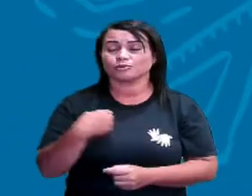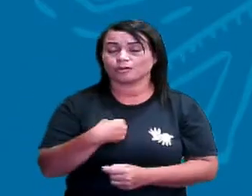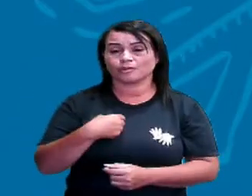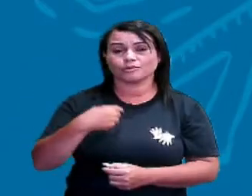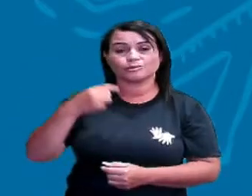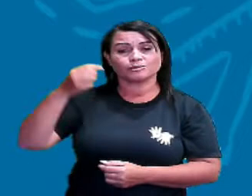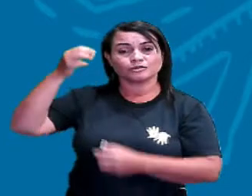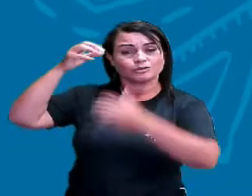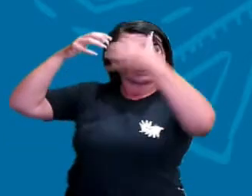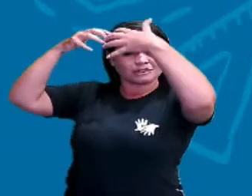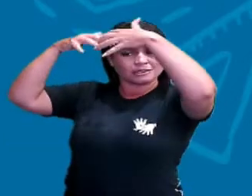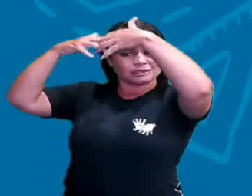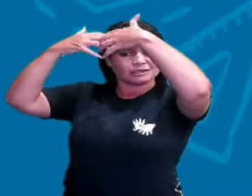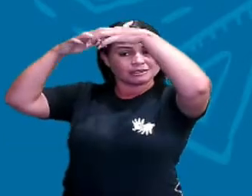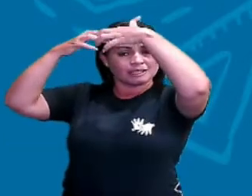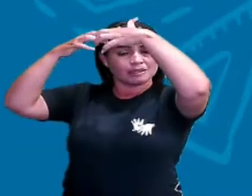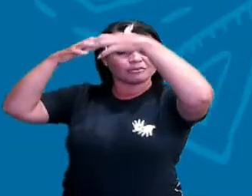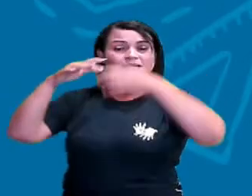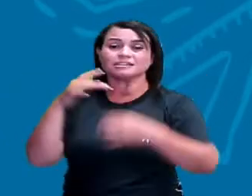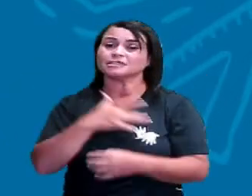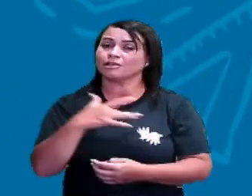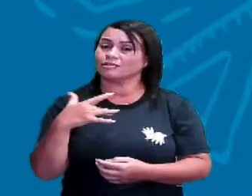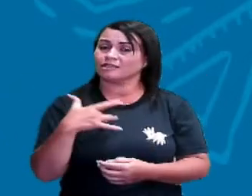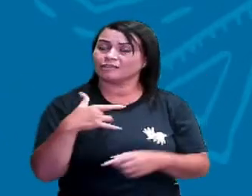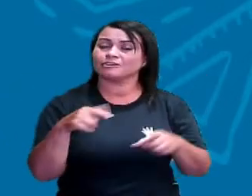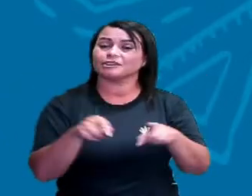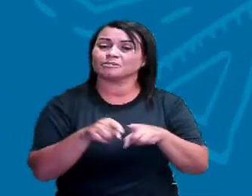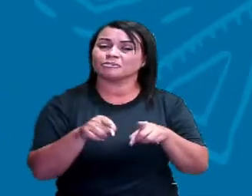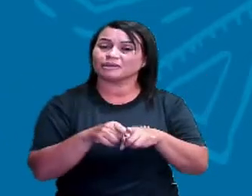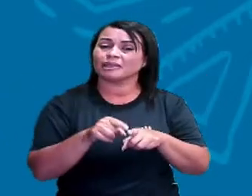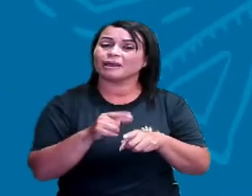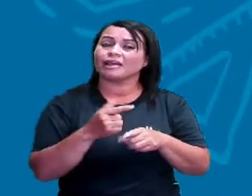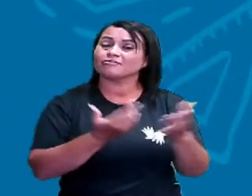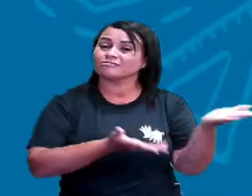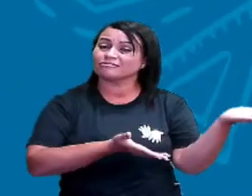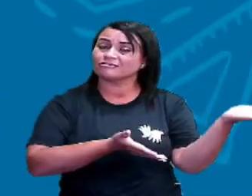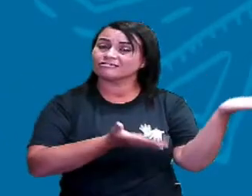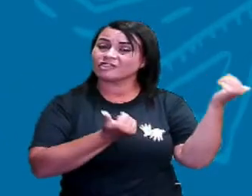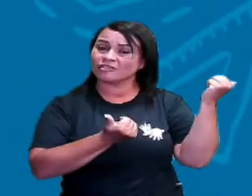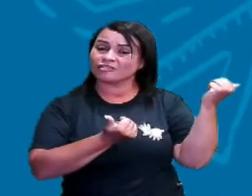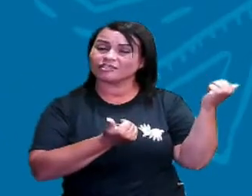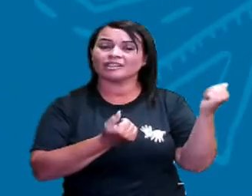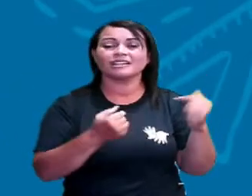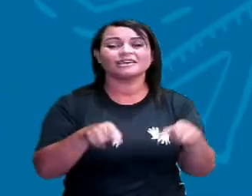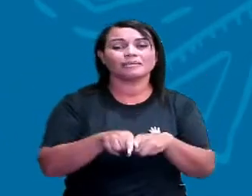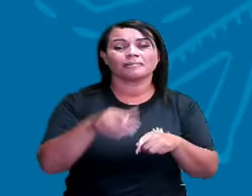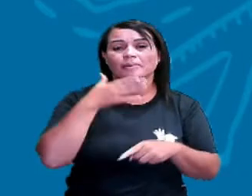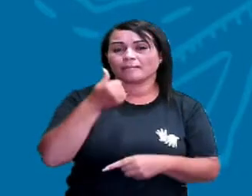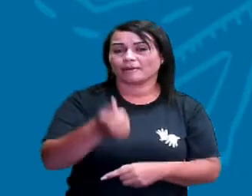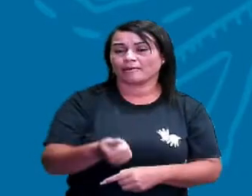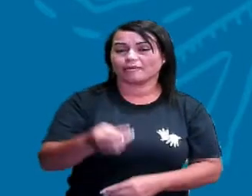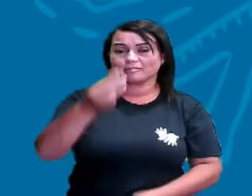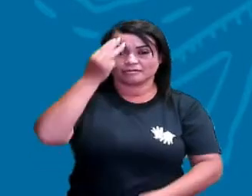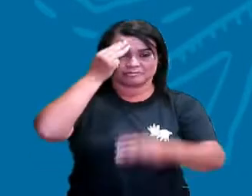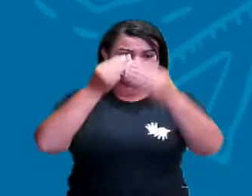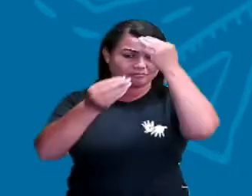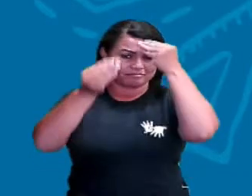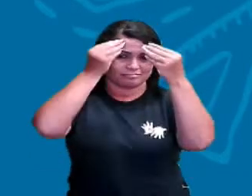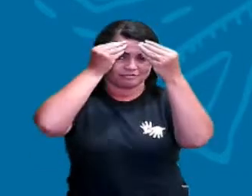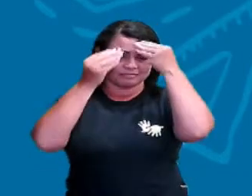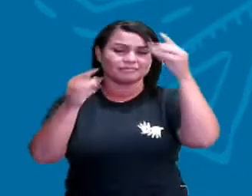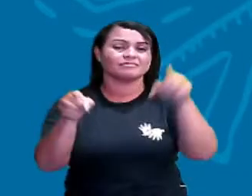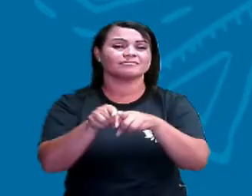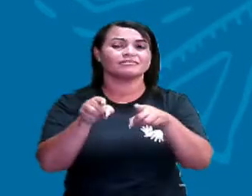cérebro saudável e jovem, além de melhorar a memória e prevenir o Alzheimer. Isso